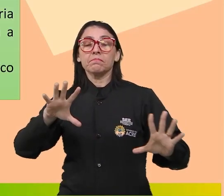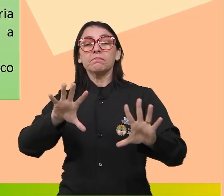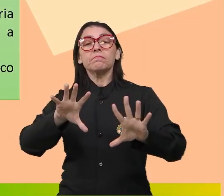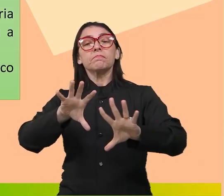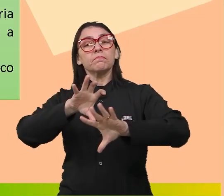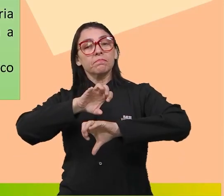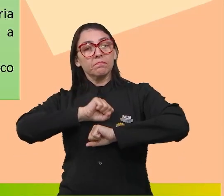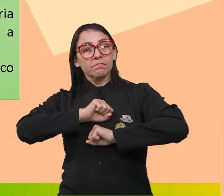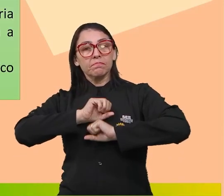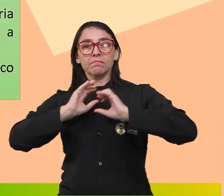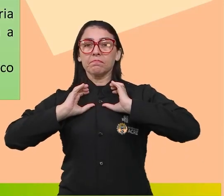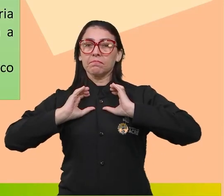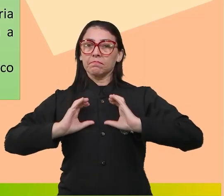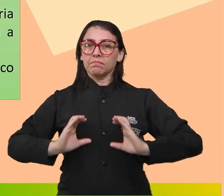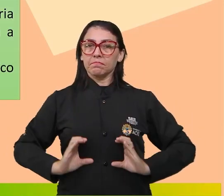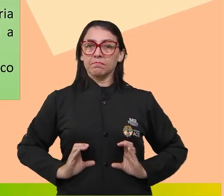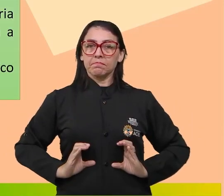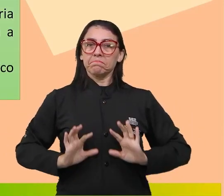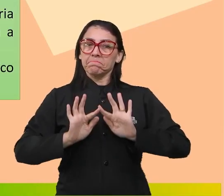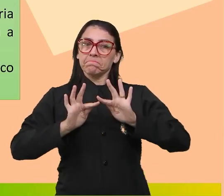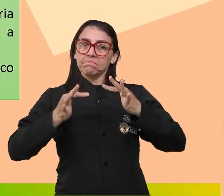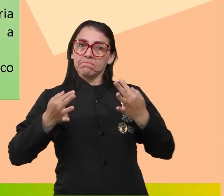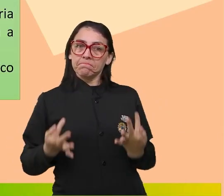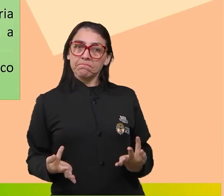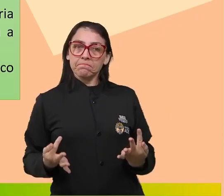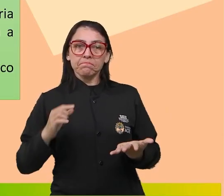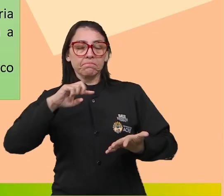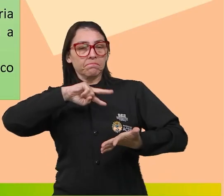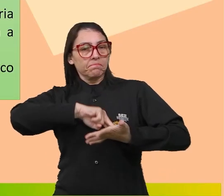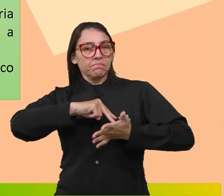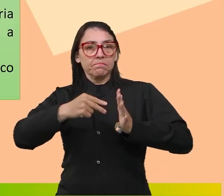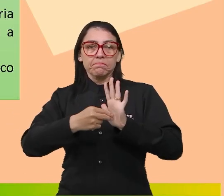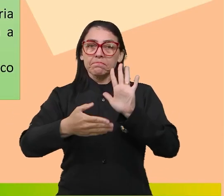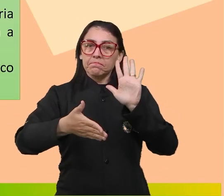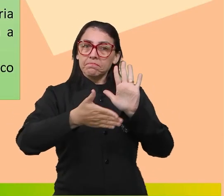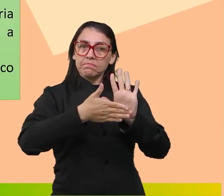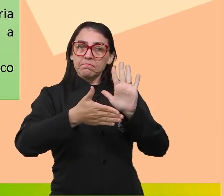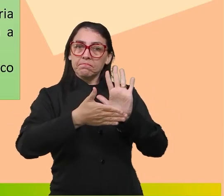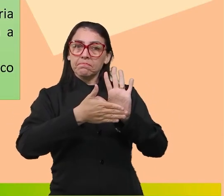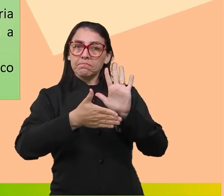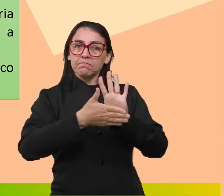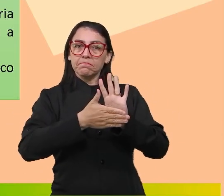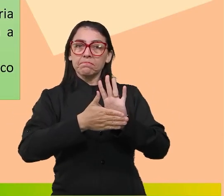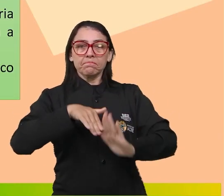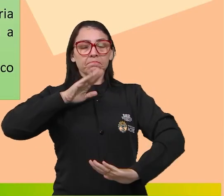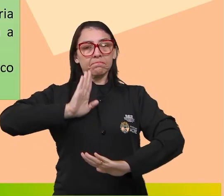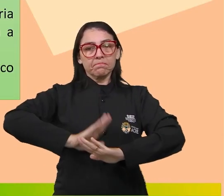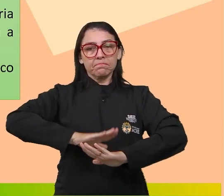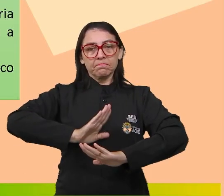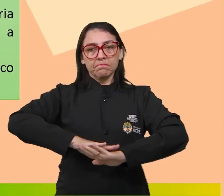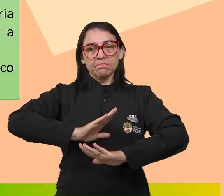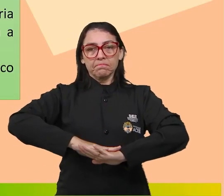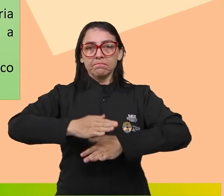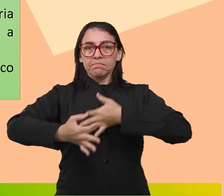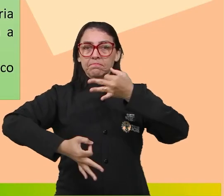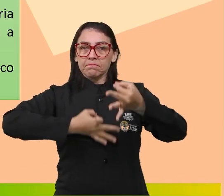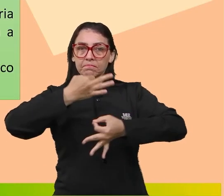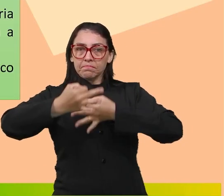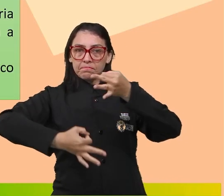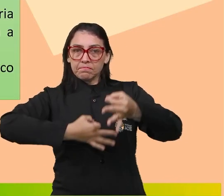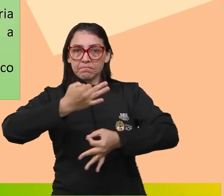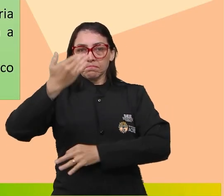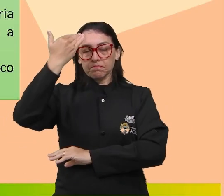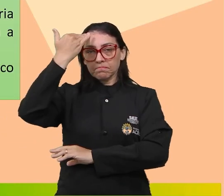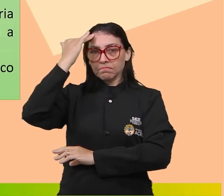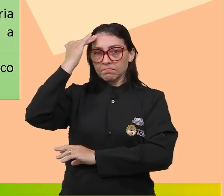democratizada e apropriada pelo cidadão comum, no sentido de proporcionar-lhe